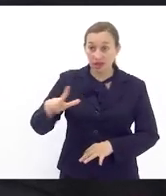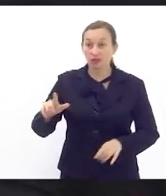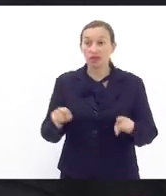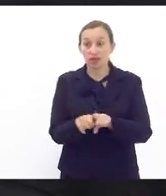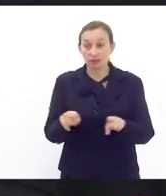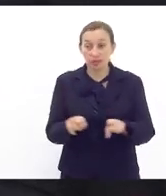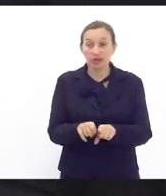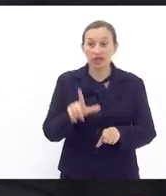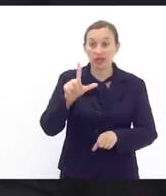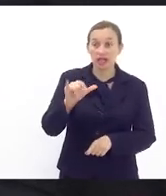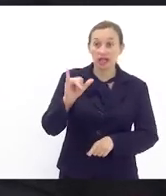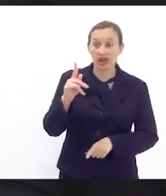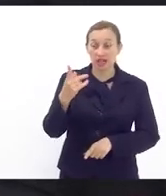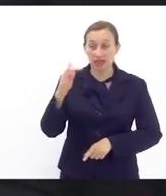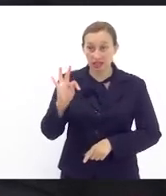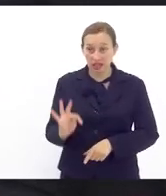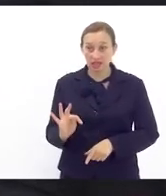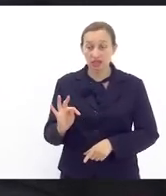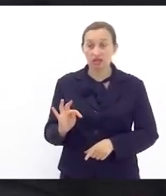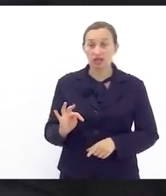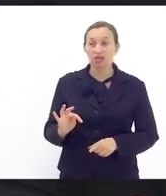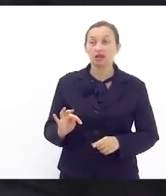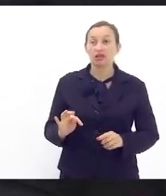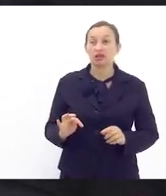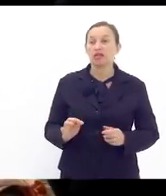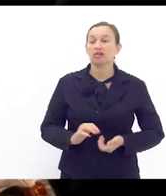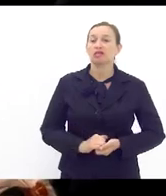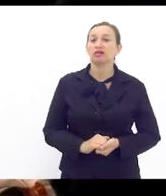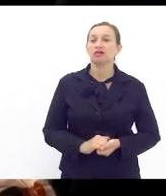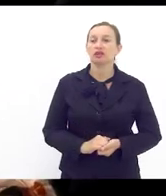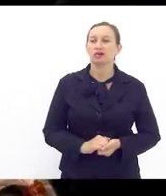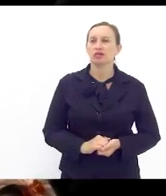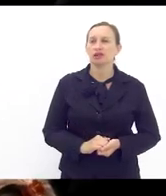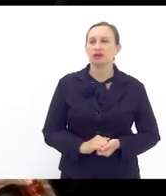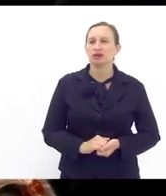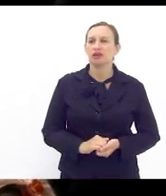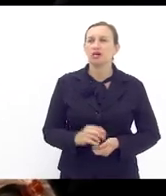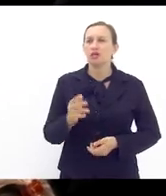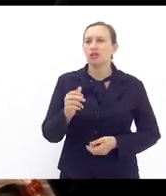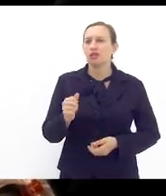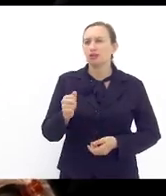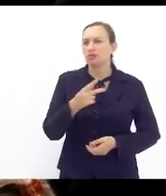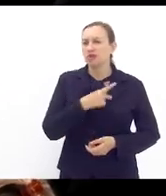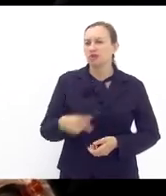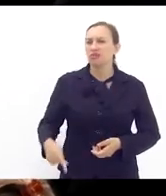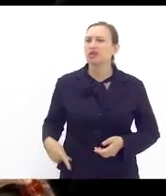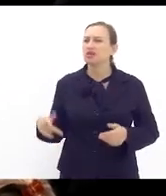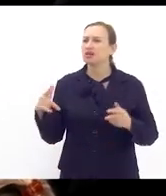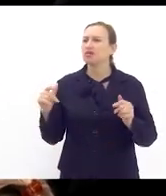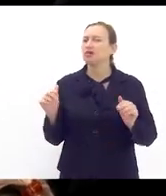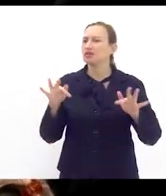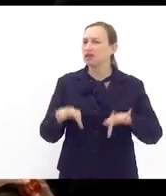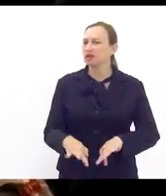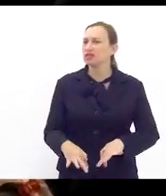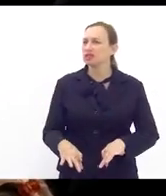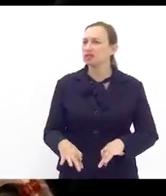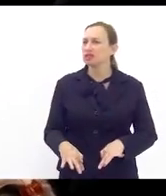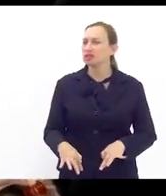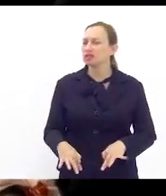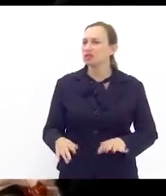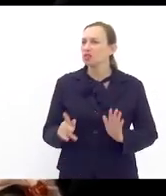para isso porque com certeza uma coisa está ligada a outra Presidente posso só para completar é um dos